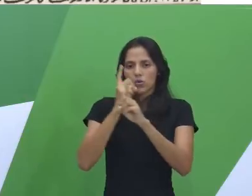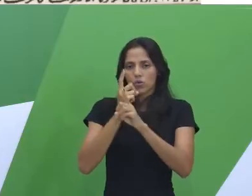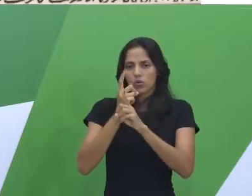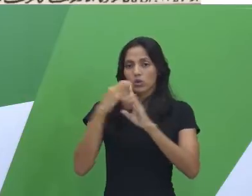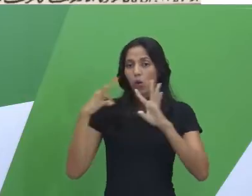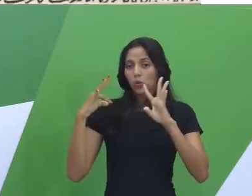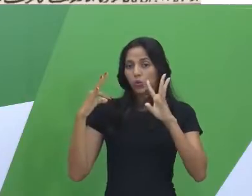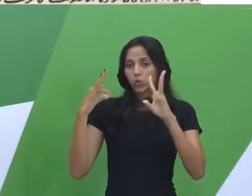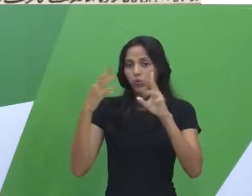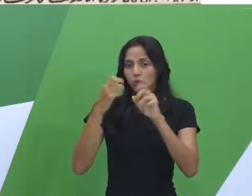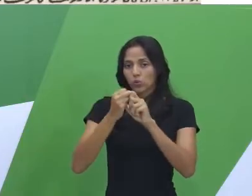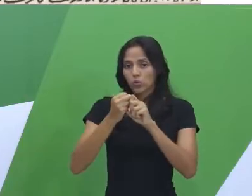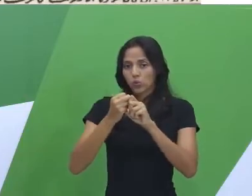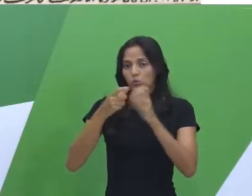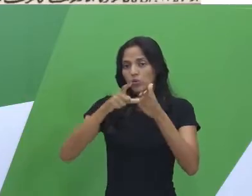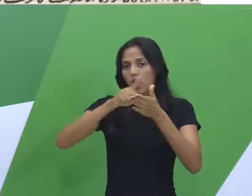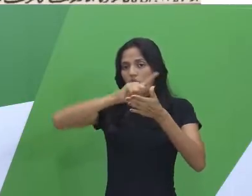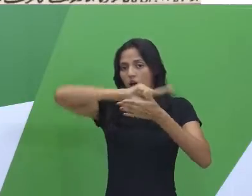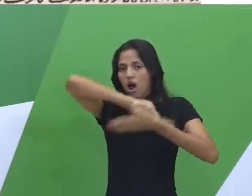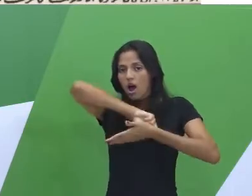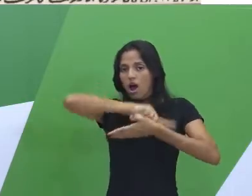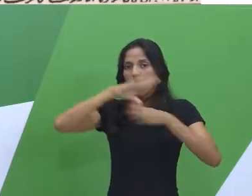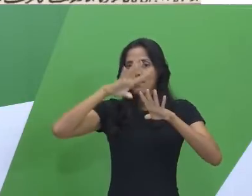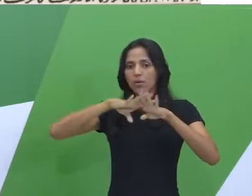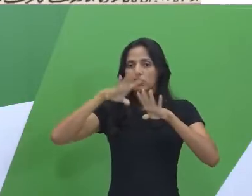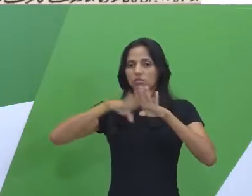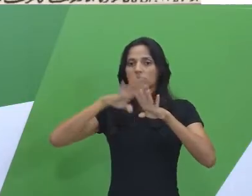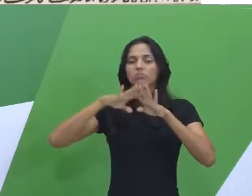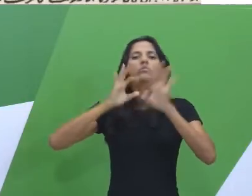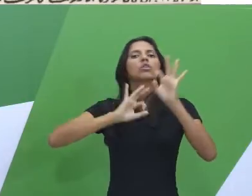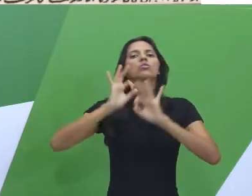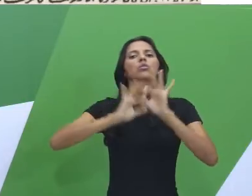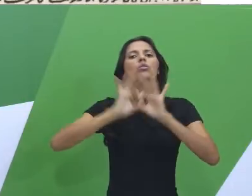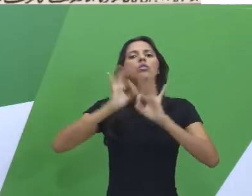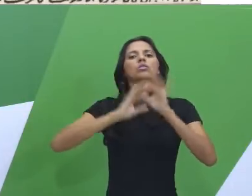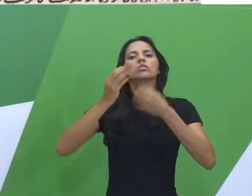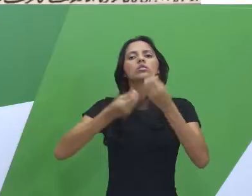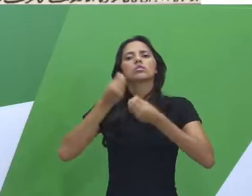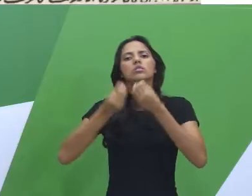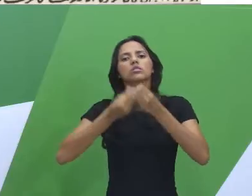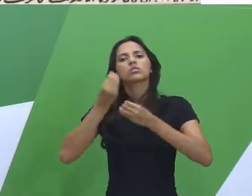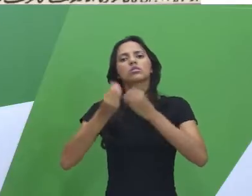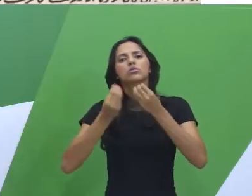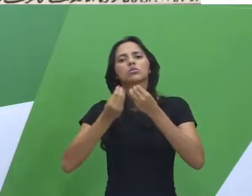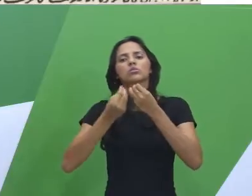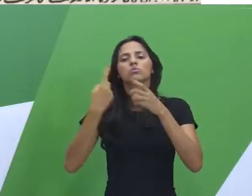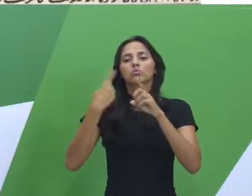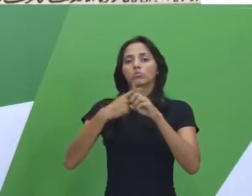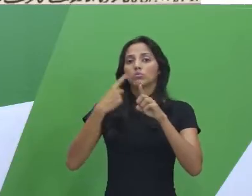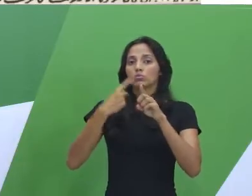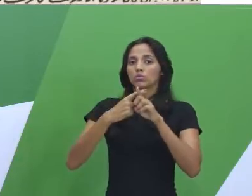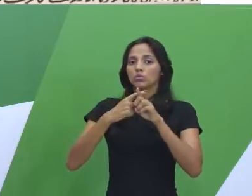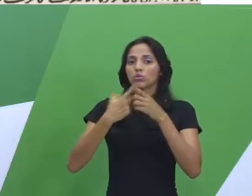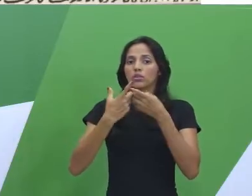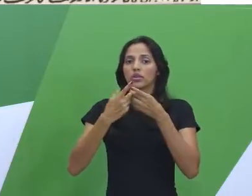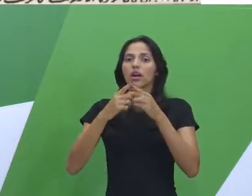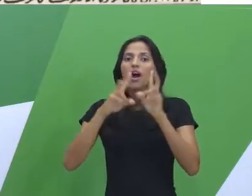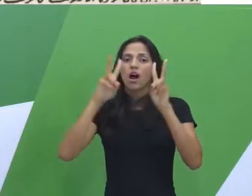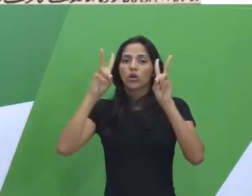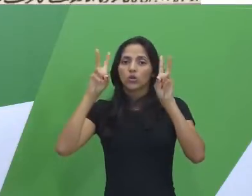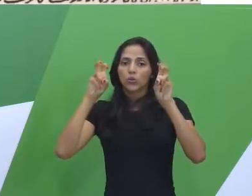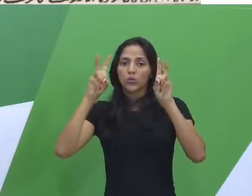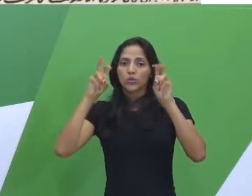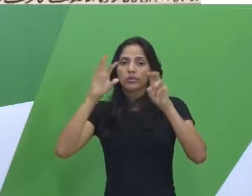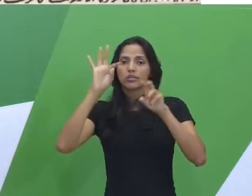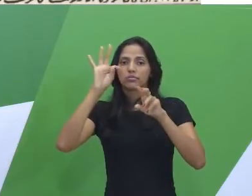essa estrutura que antecedeu, automaticamente os livros quase não trazem. Por quê? Porque é a